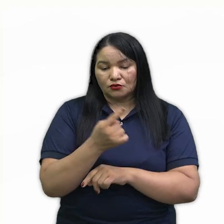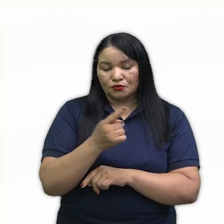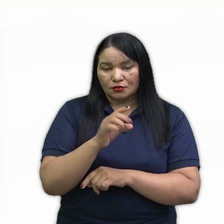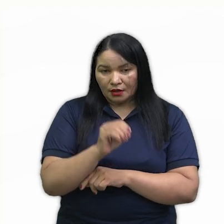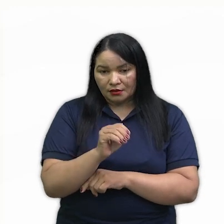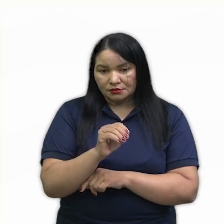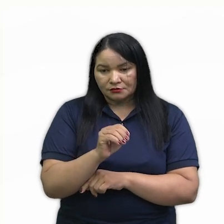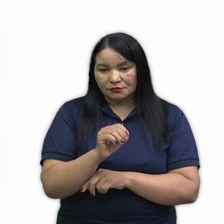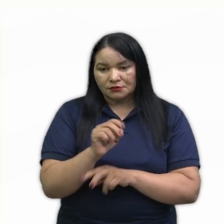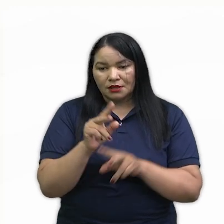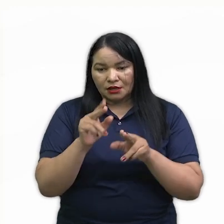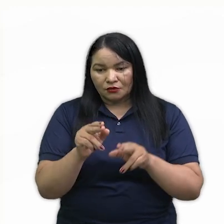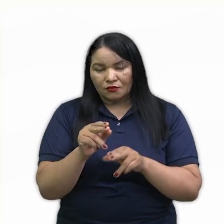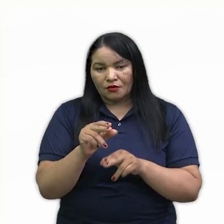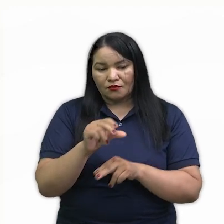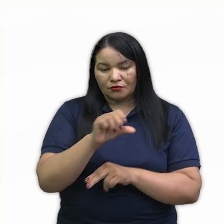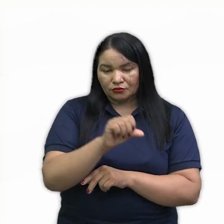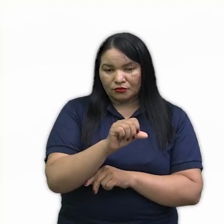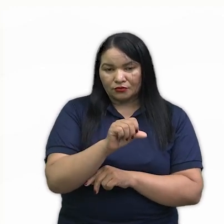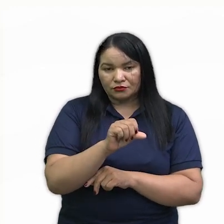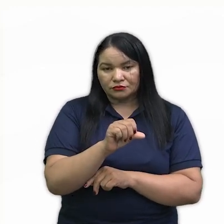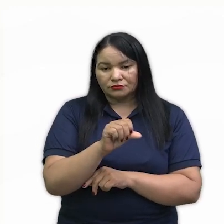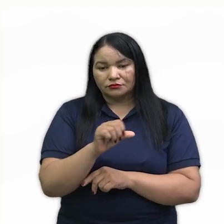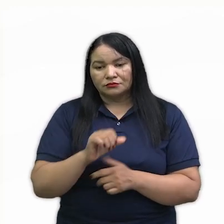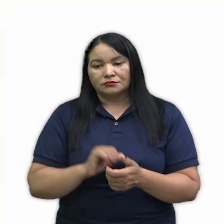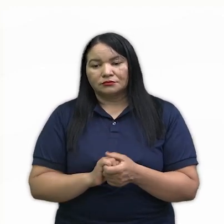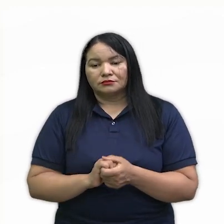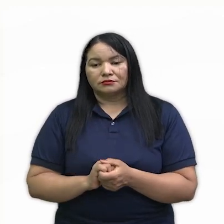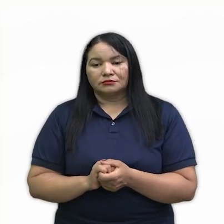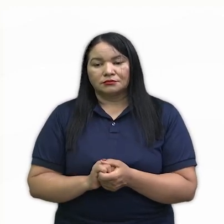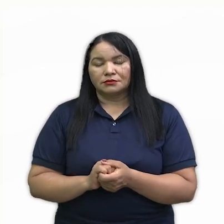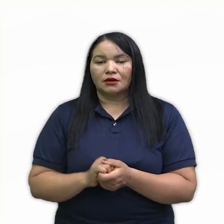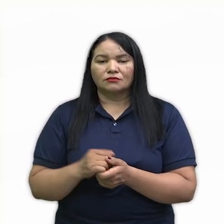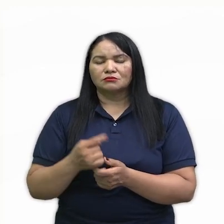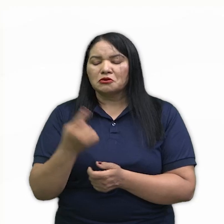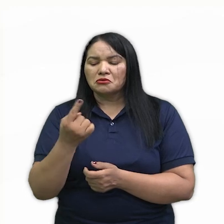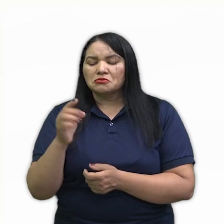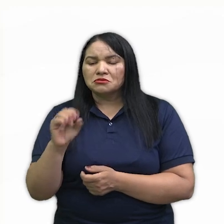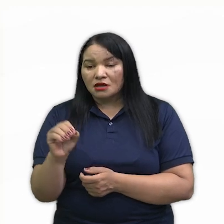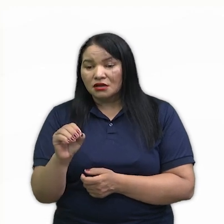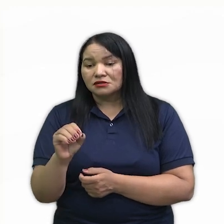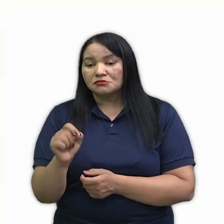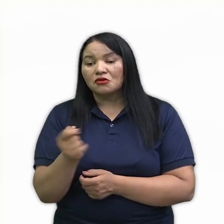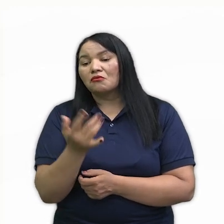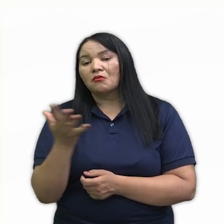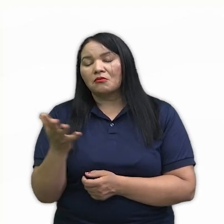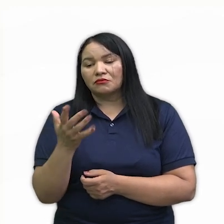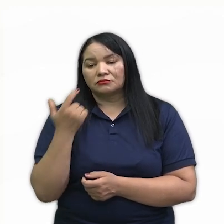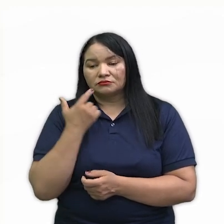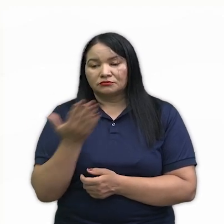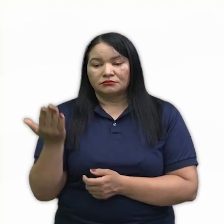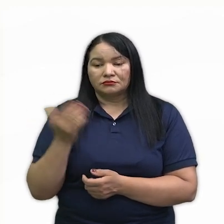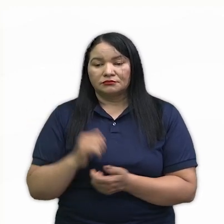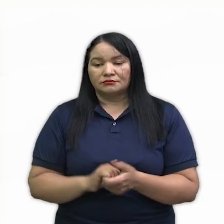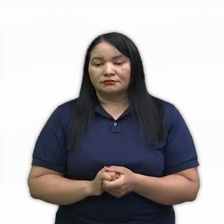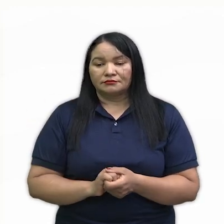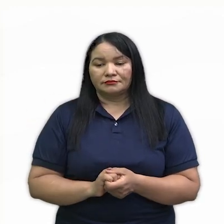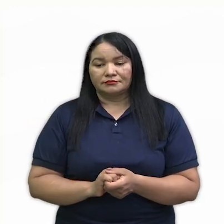igual ao nono. Então, o 11º termo aqui nesse caso, pessoal, a gente teria que escrever mais um aqui, ó, que é o